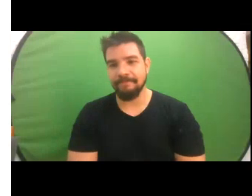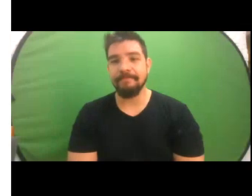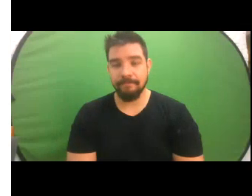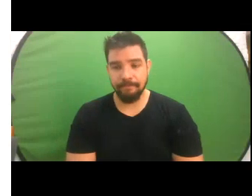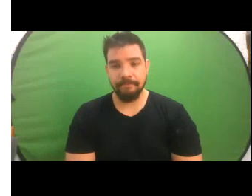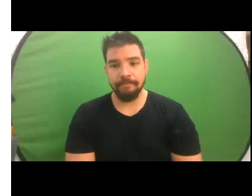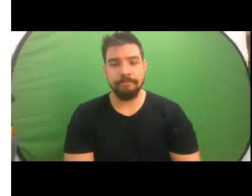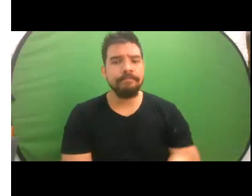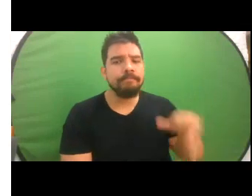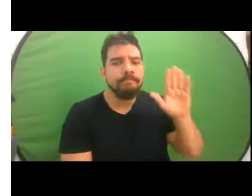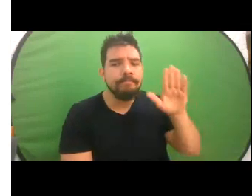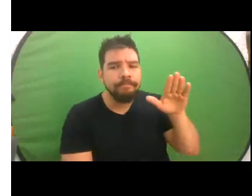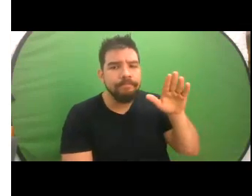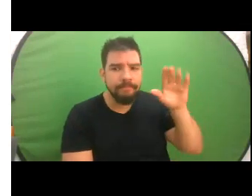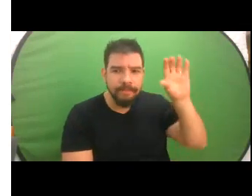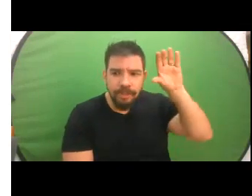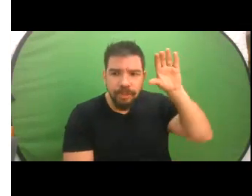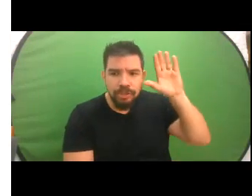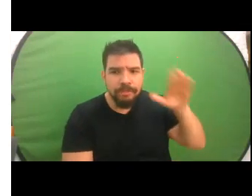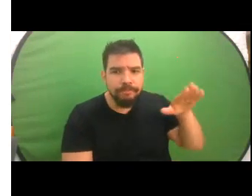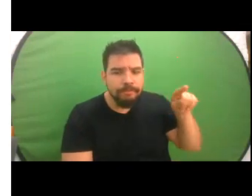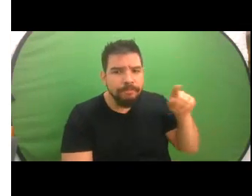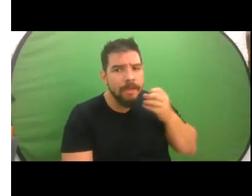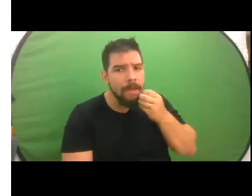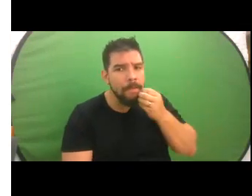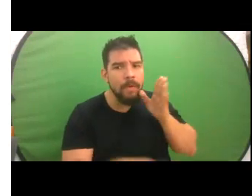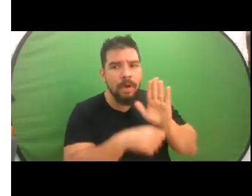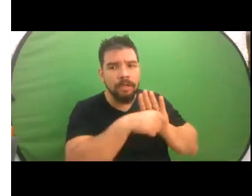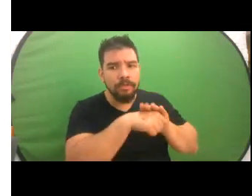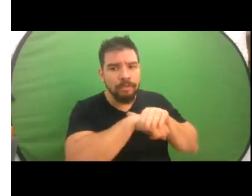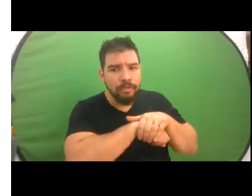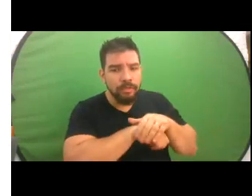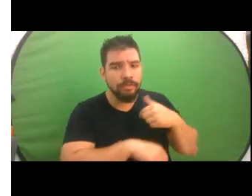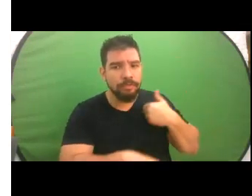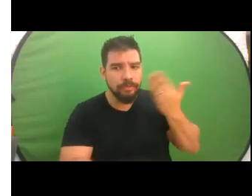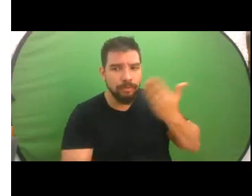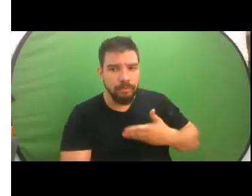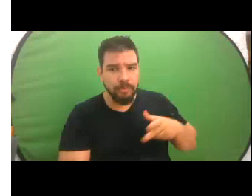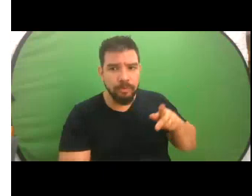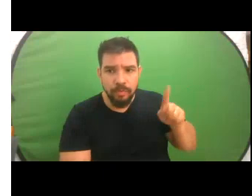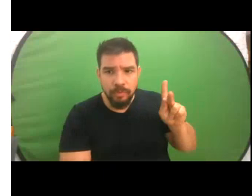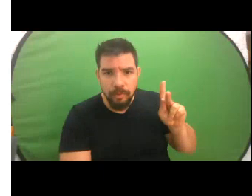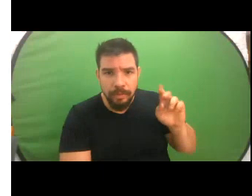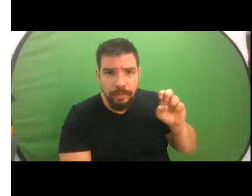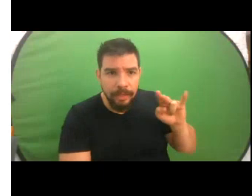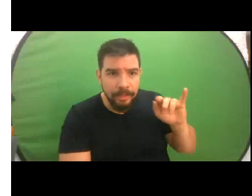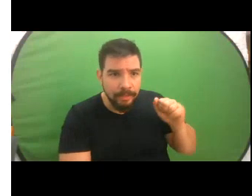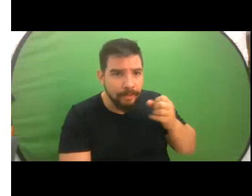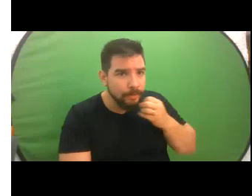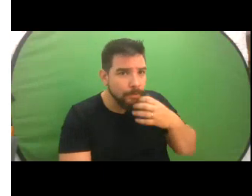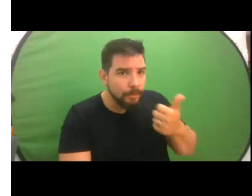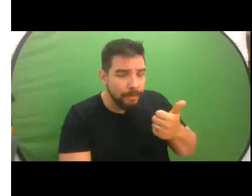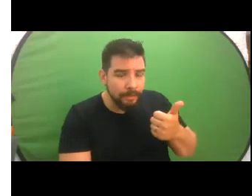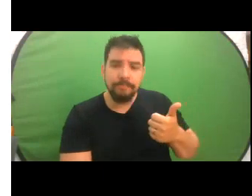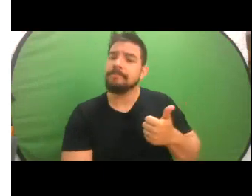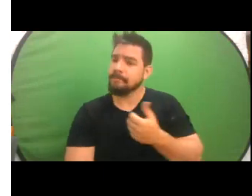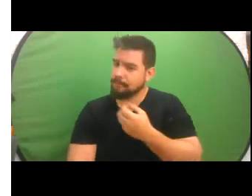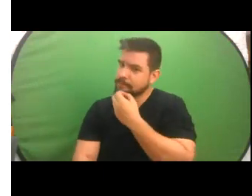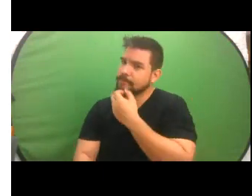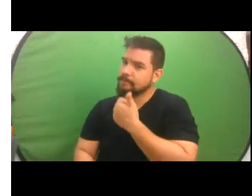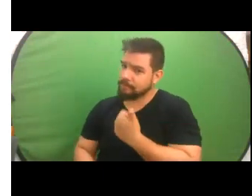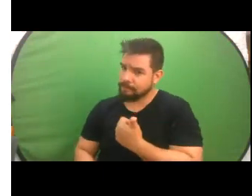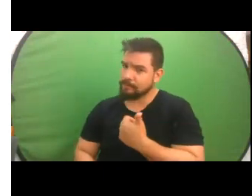Cristina, Diga, boa noite, tudo bem? É a tudo Kênia, bem? Tudo bem, Kênia? tudo jóia.